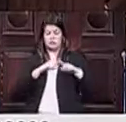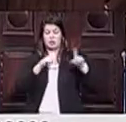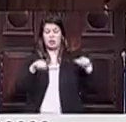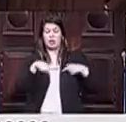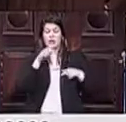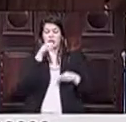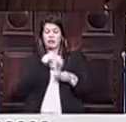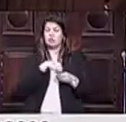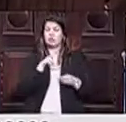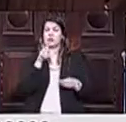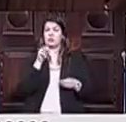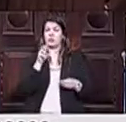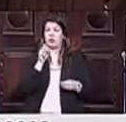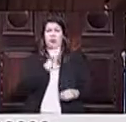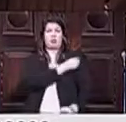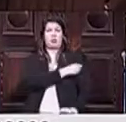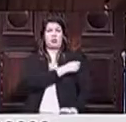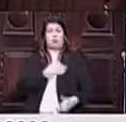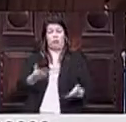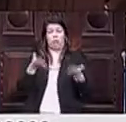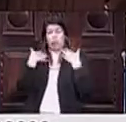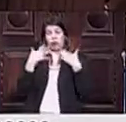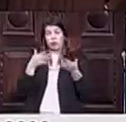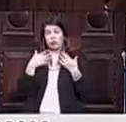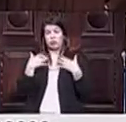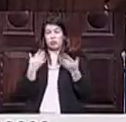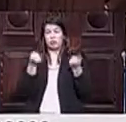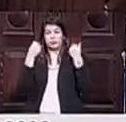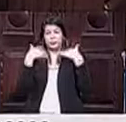alunos num calor danado